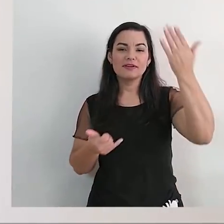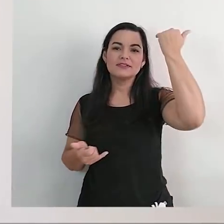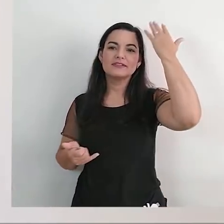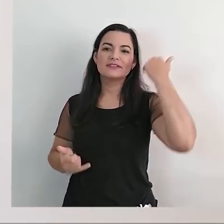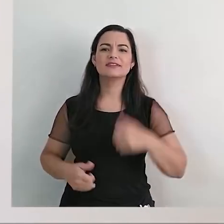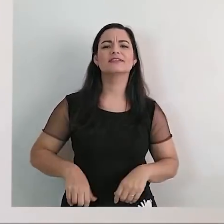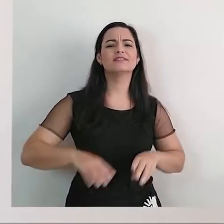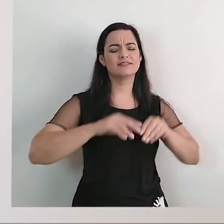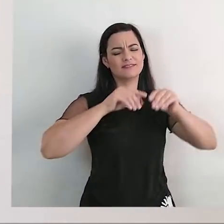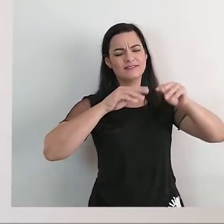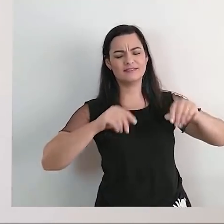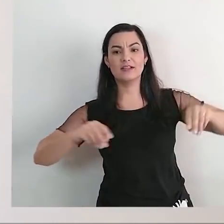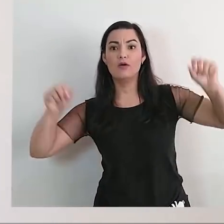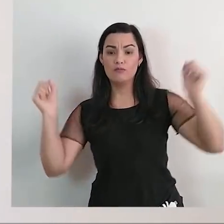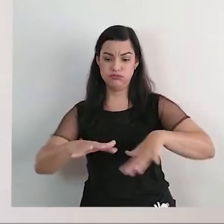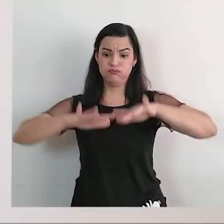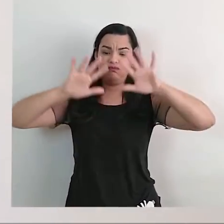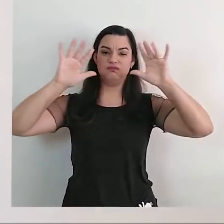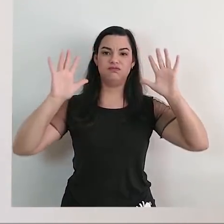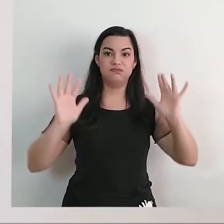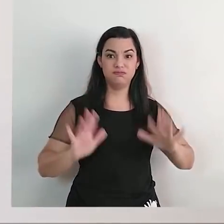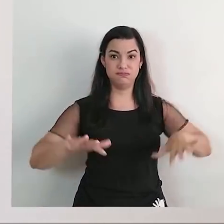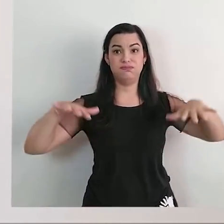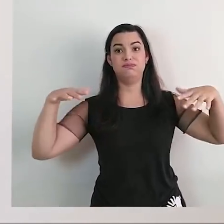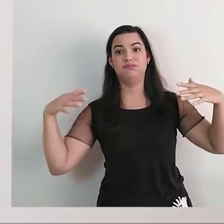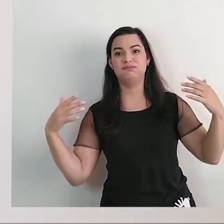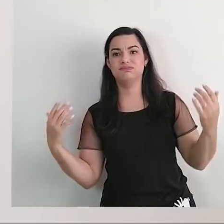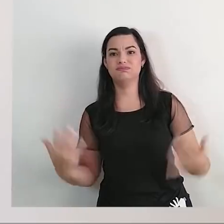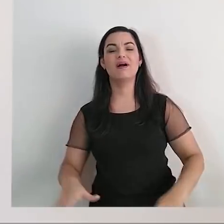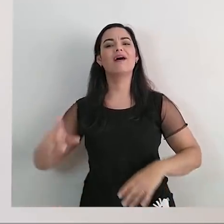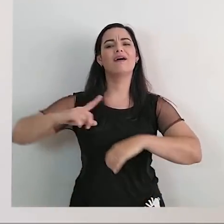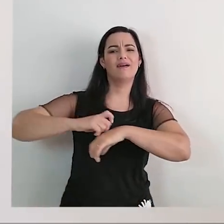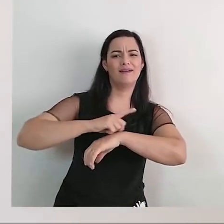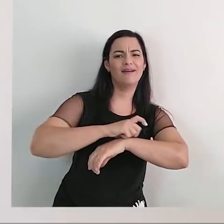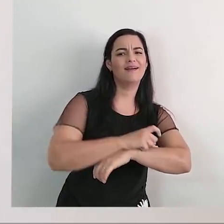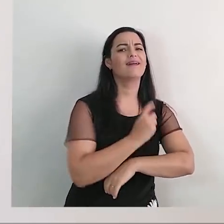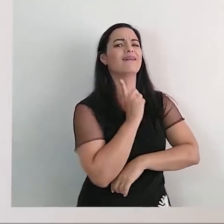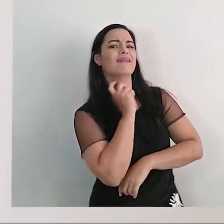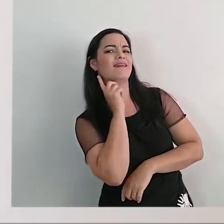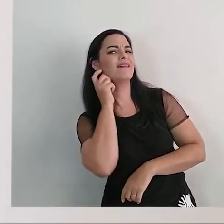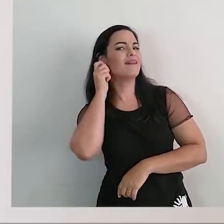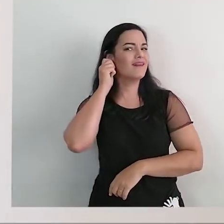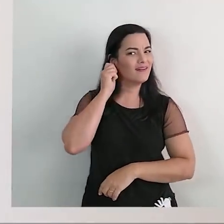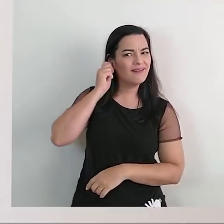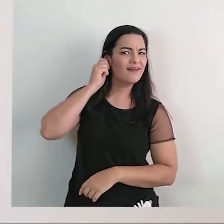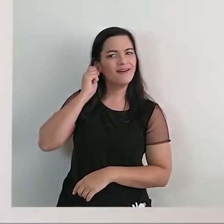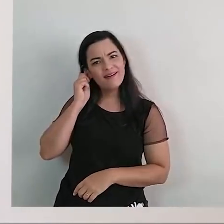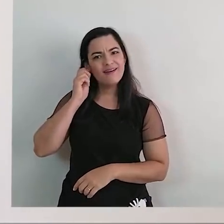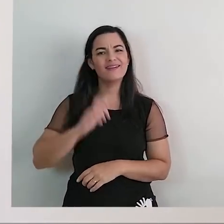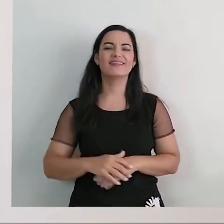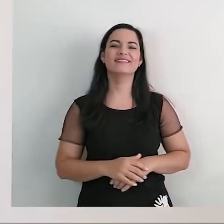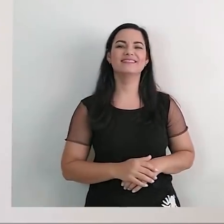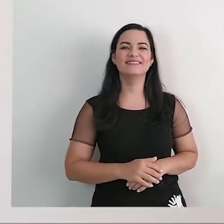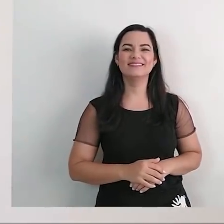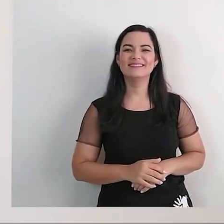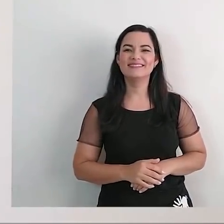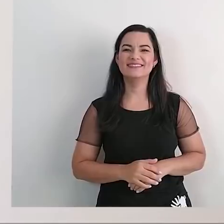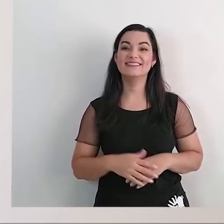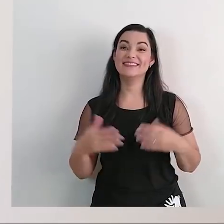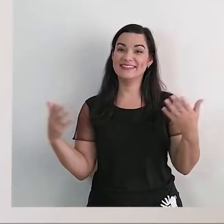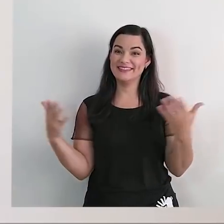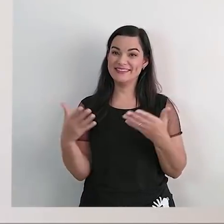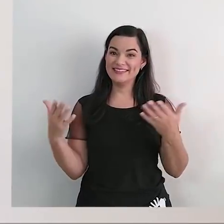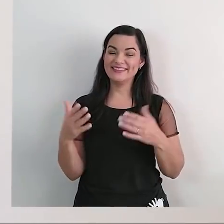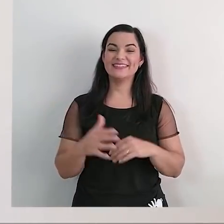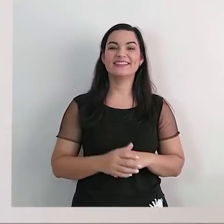passou. No tempo da areia fazia poeira. Puxa, lagarta, aquela